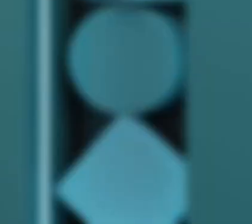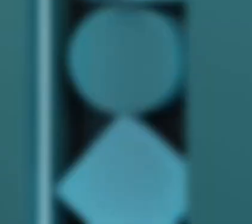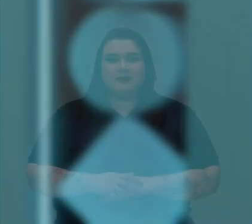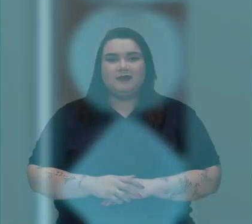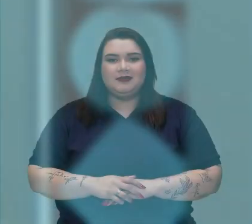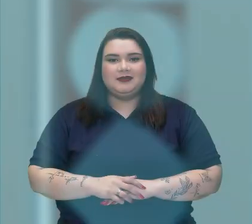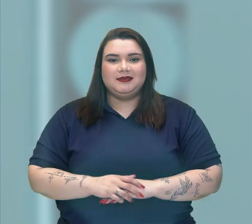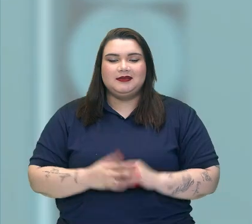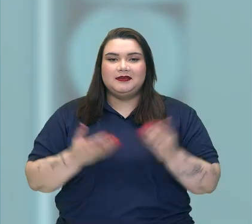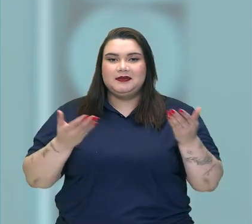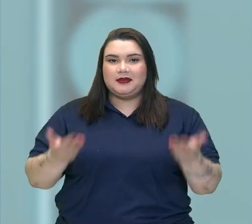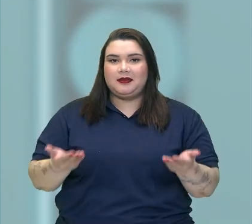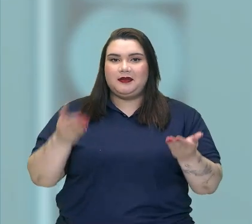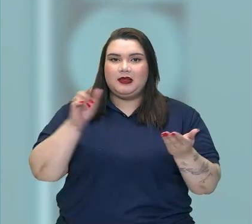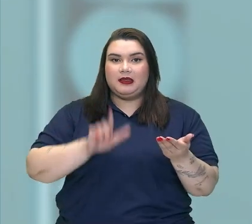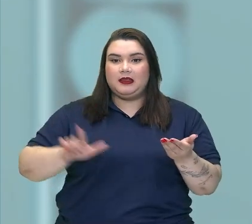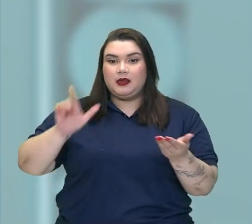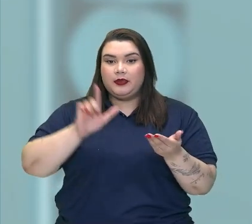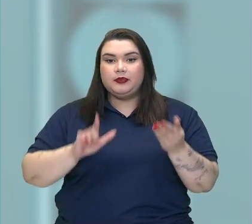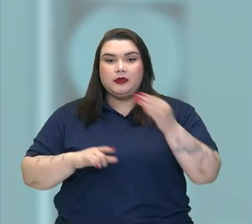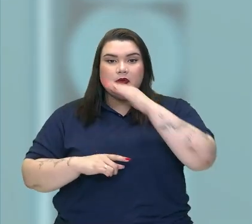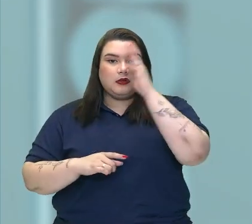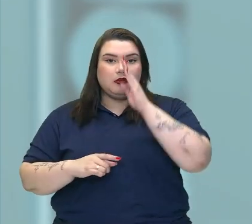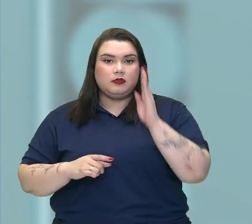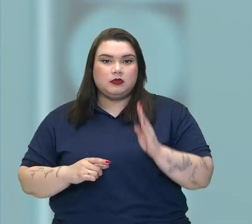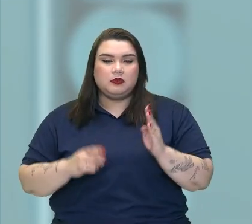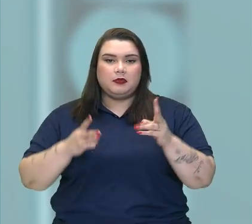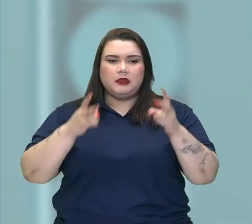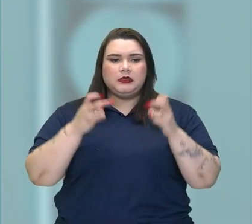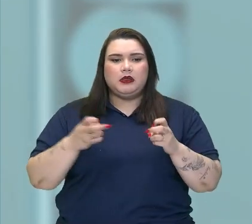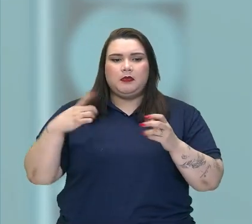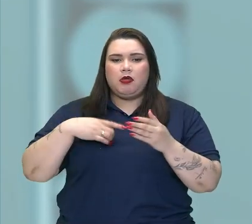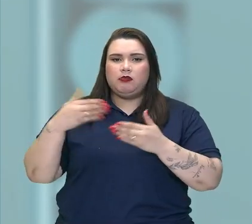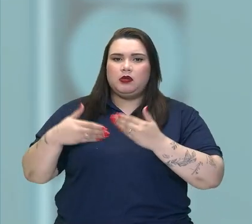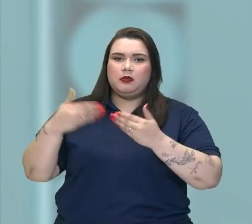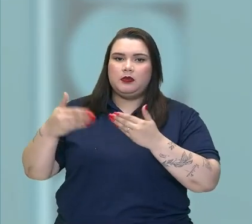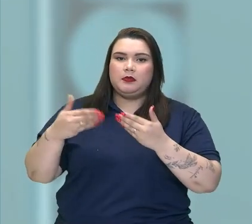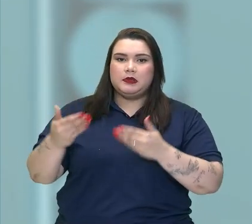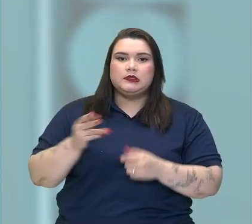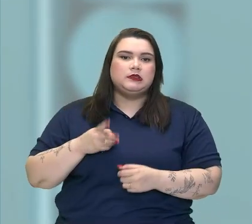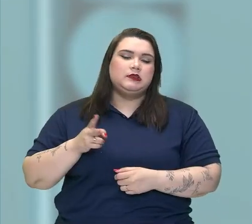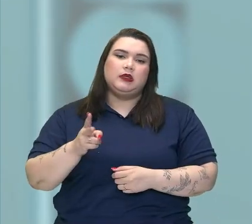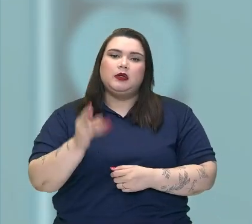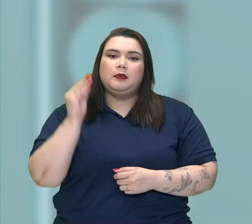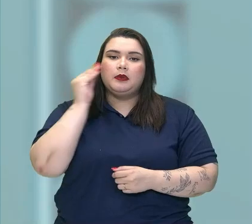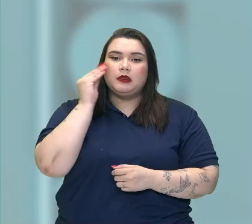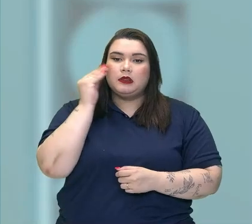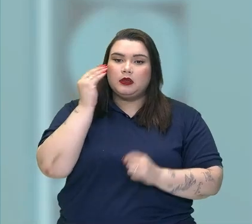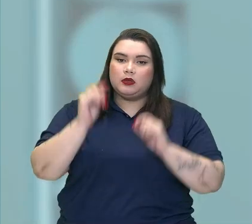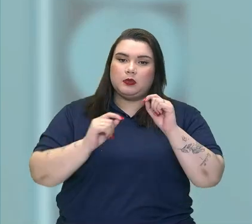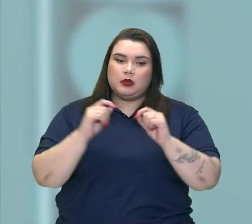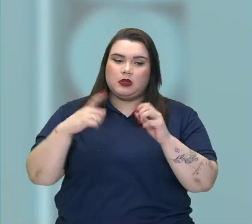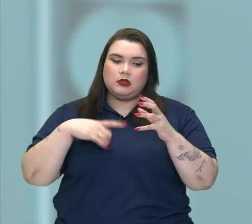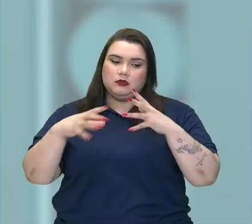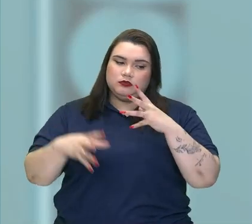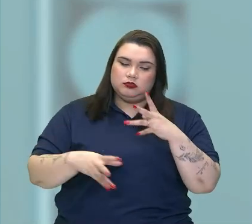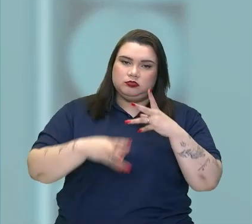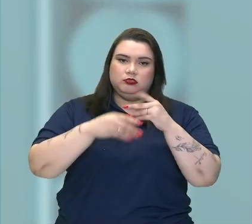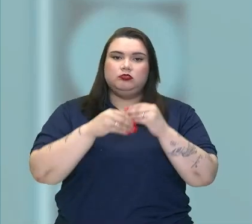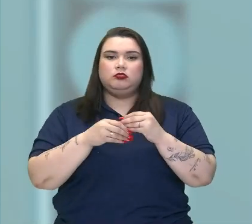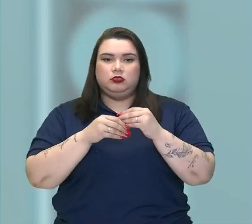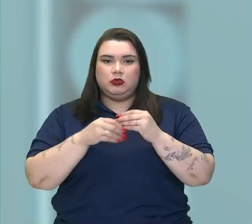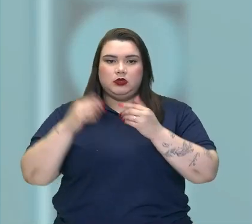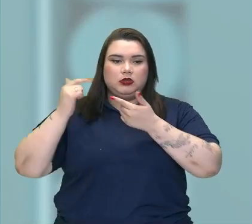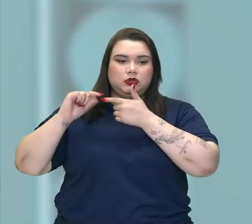Então pensem na literatura brasileira como algo contínuo, que sempre tenta acrescentar algo a uma